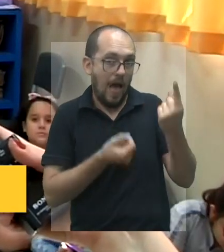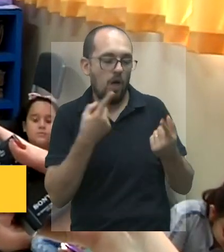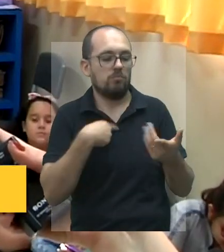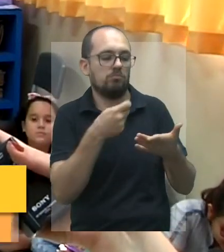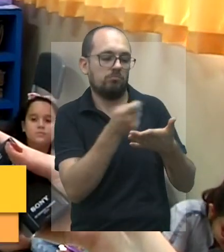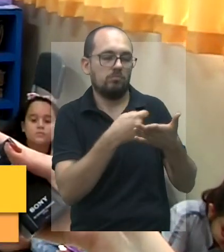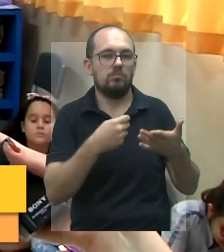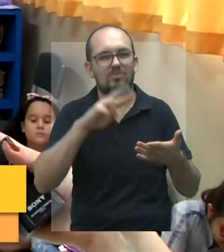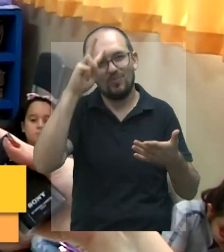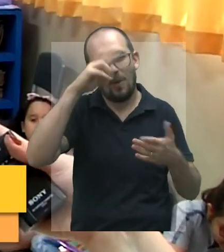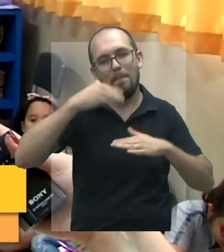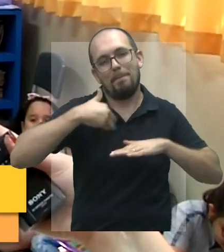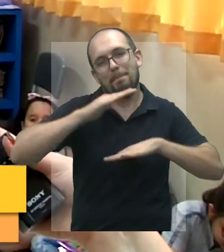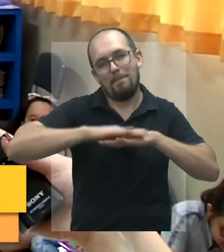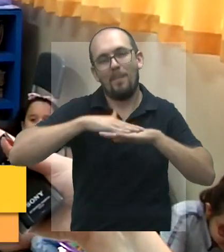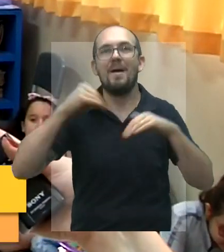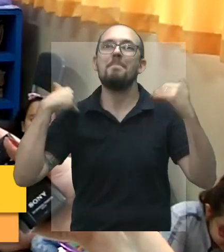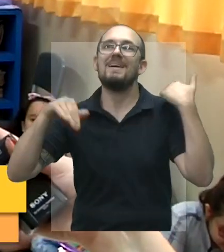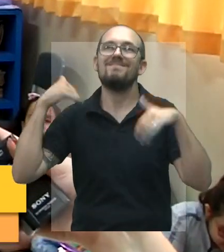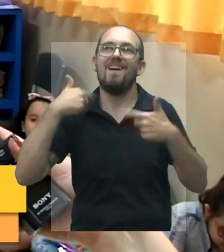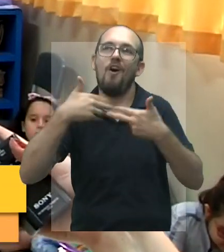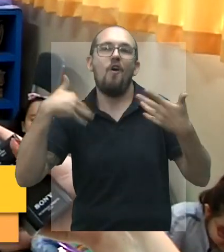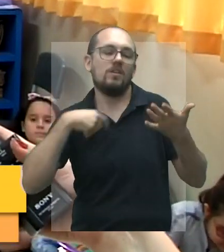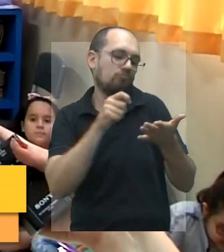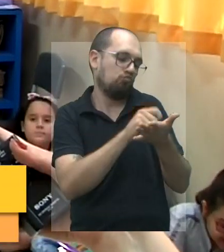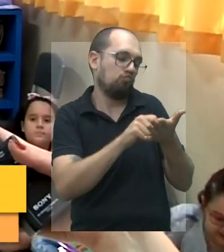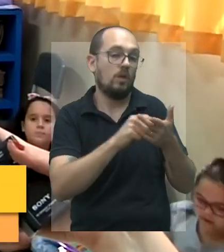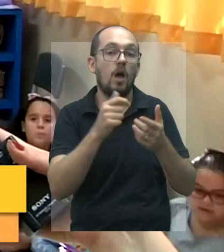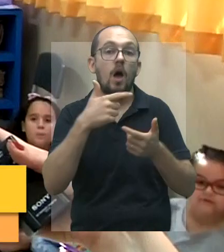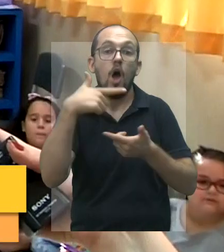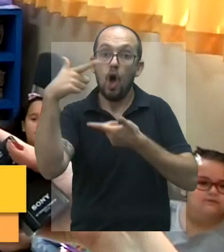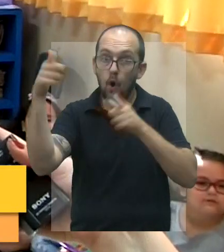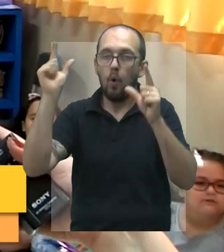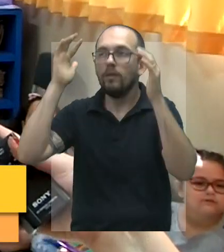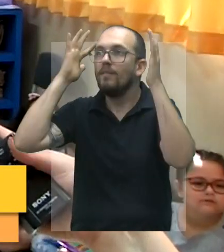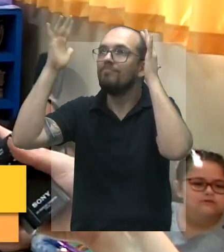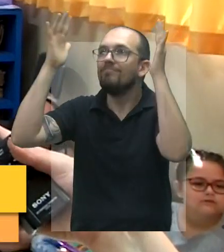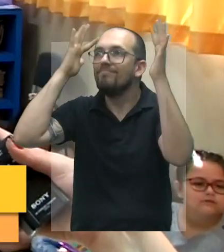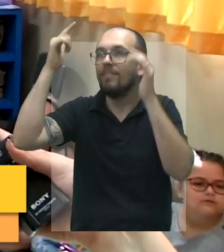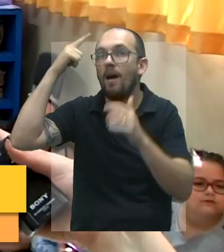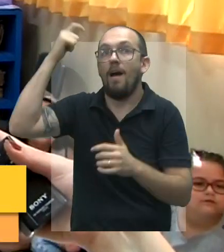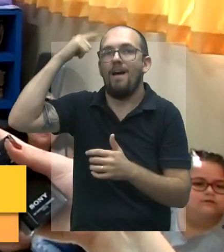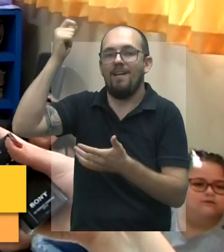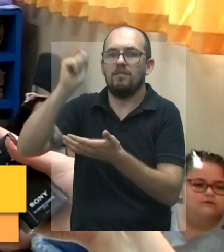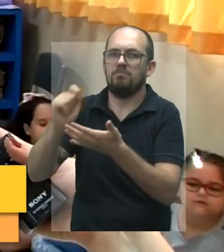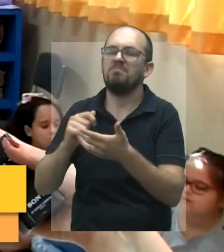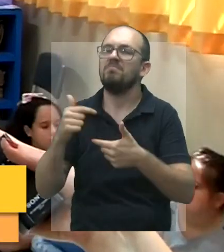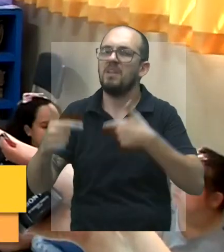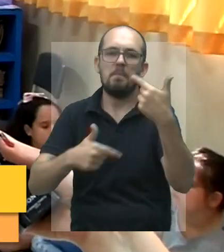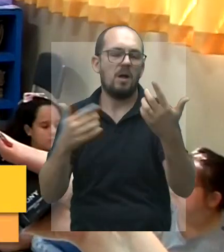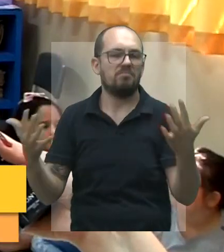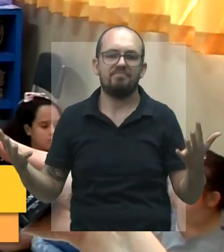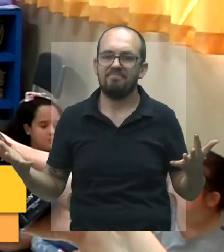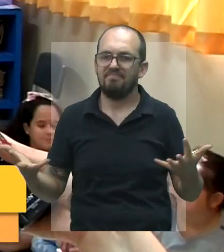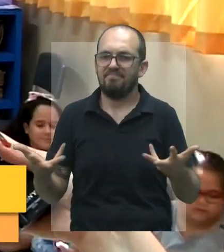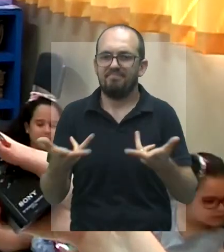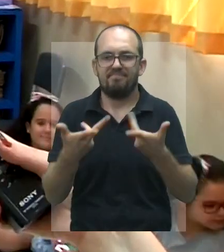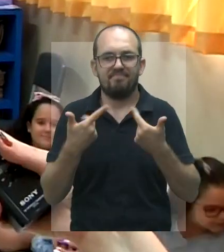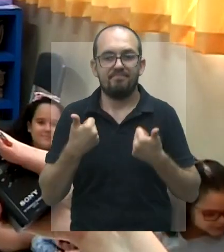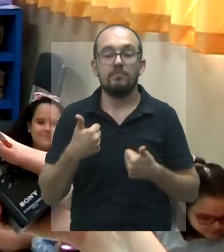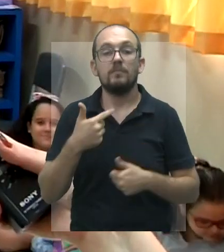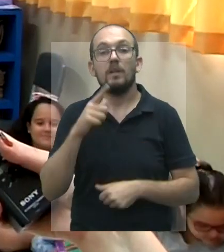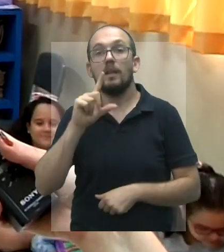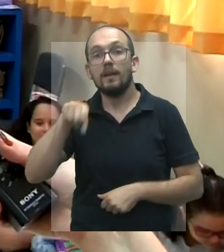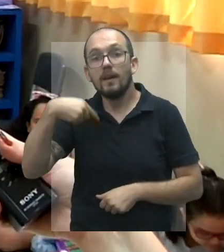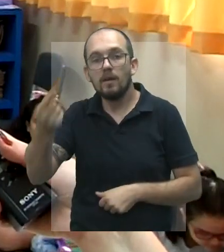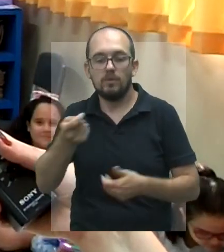suas, de passeios, e outras escreveram da sua imaginação mesmo. Foi um trabalho muito rico e depois que eles